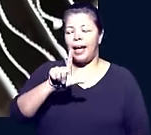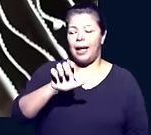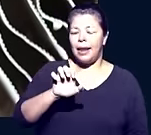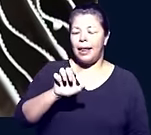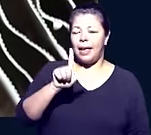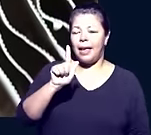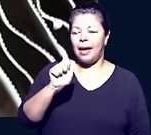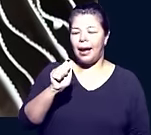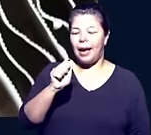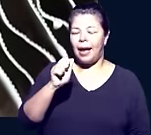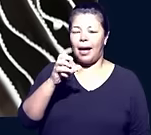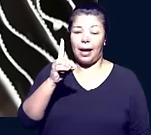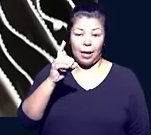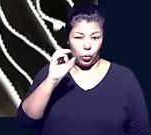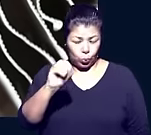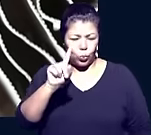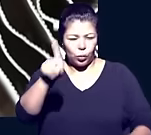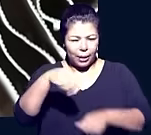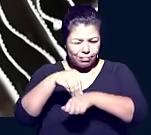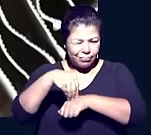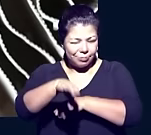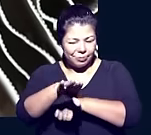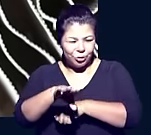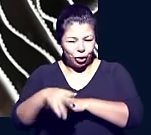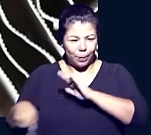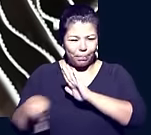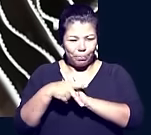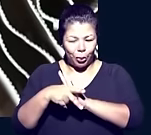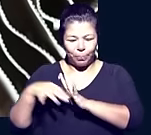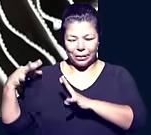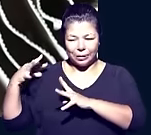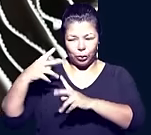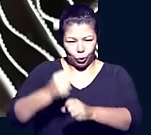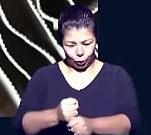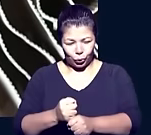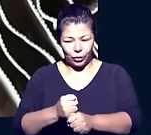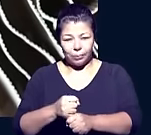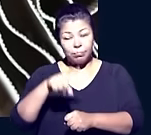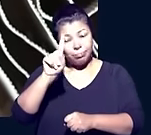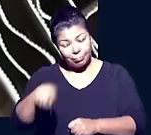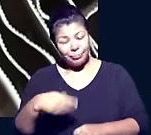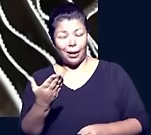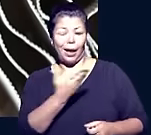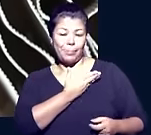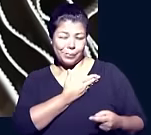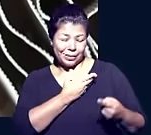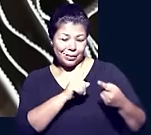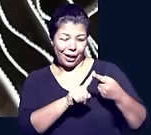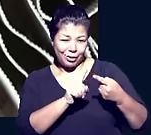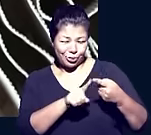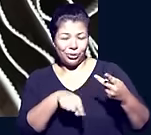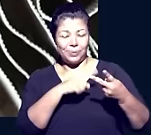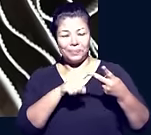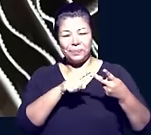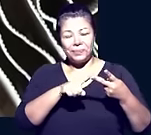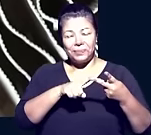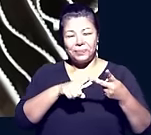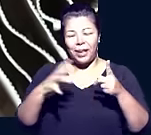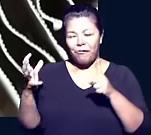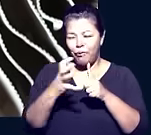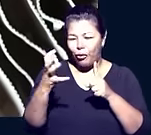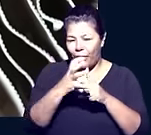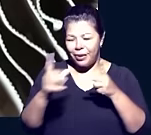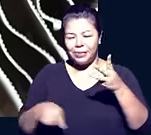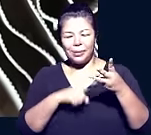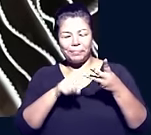ocupa cargos dessa natureza é manter um pouco de amizade de influência de ascensão ou de de